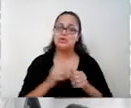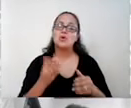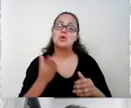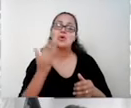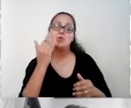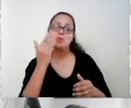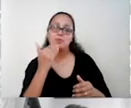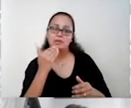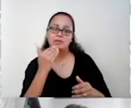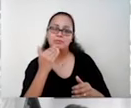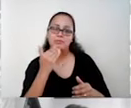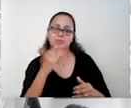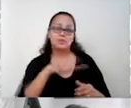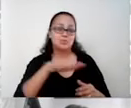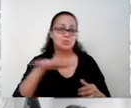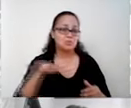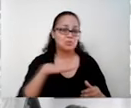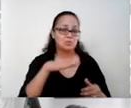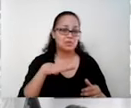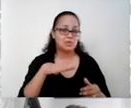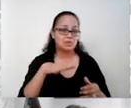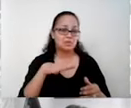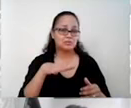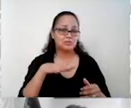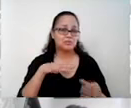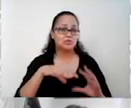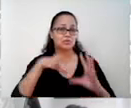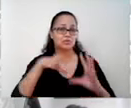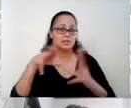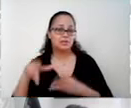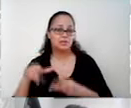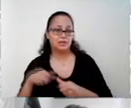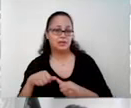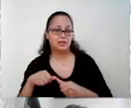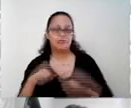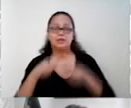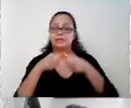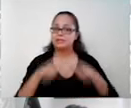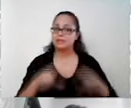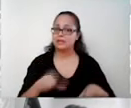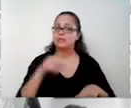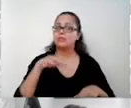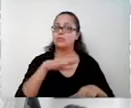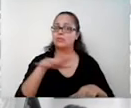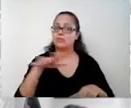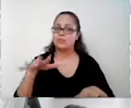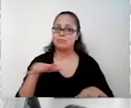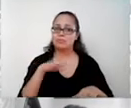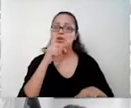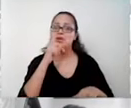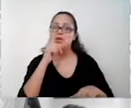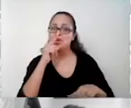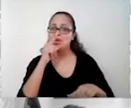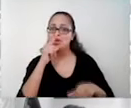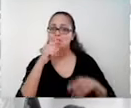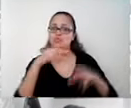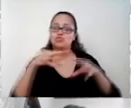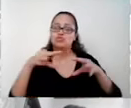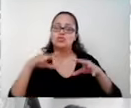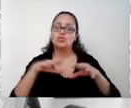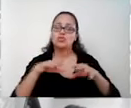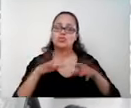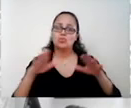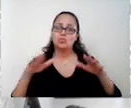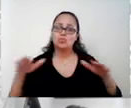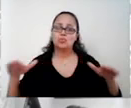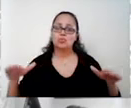terrestre. Essas briófitas, elas habitavam ambientes principalmente úmidos e sombreados, já que elas não se adaptavam